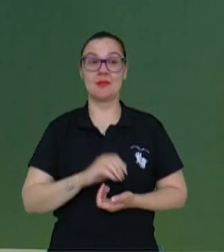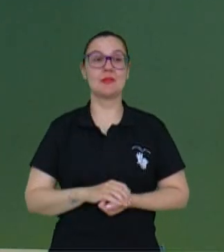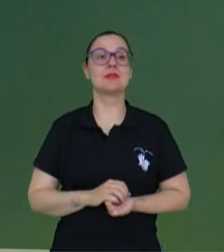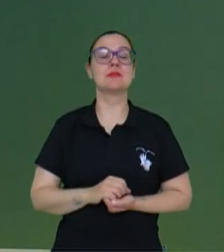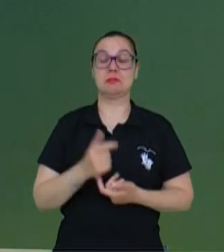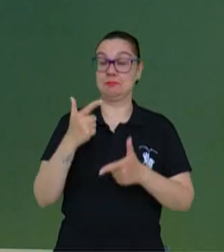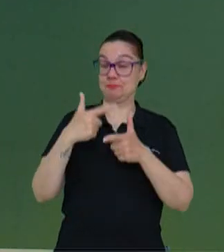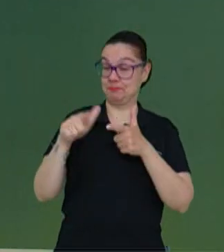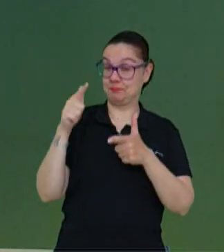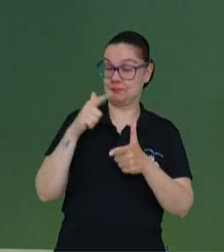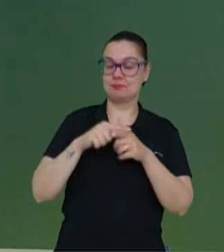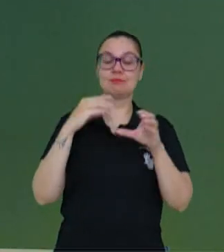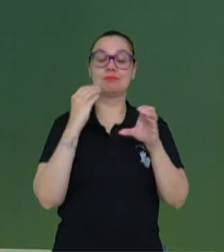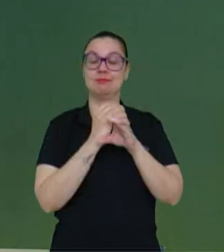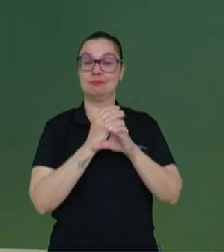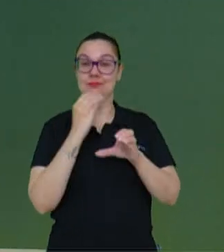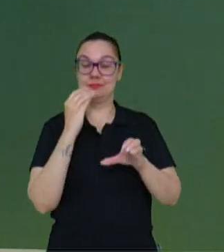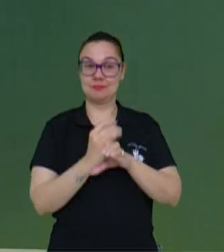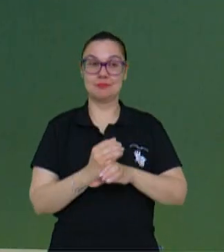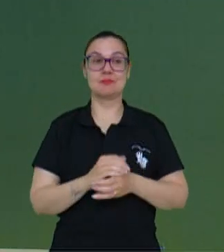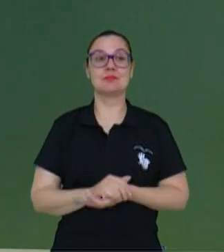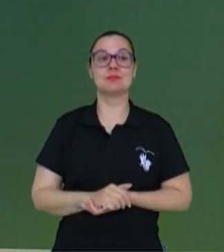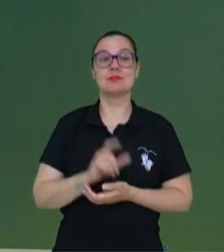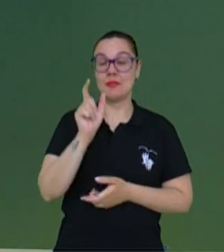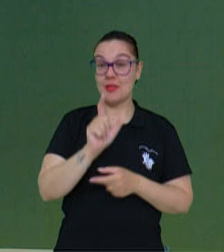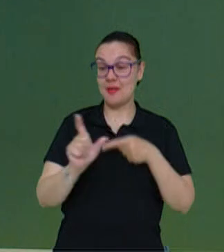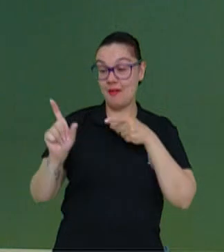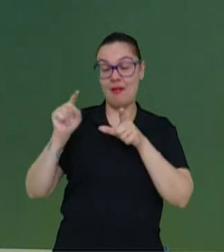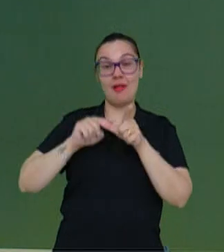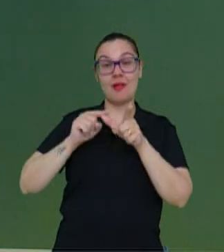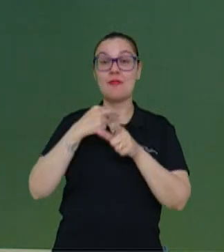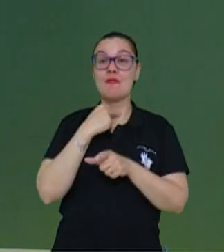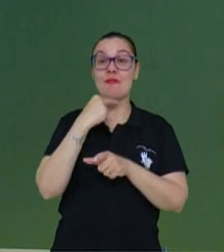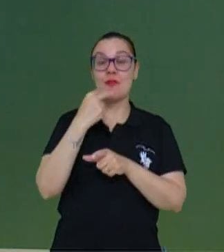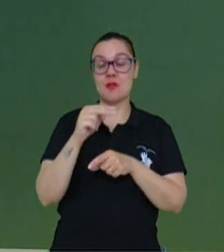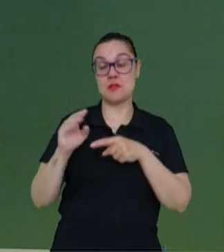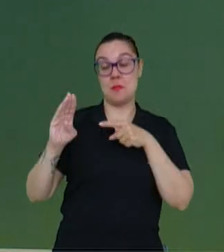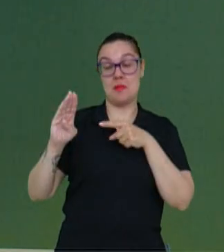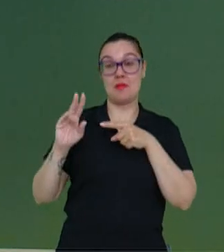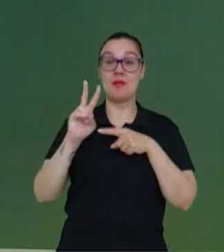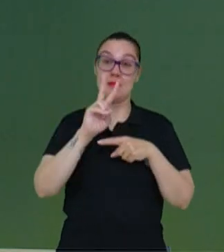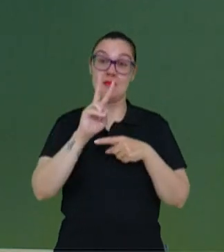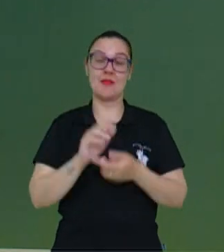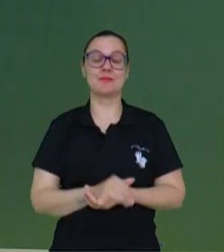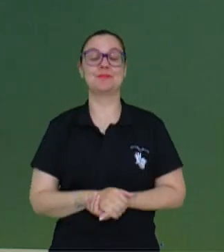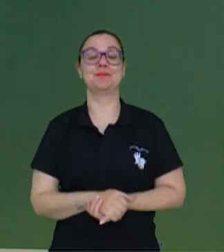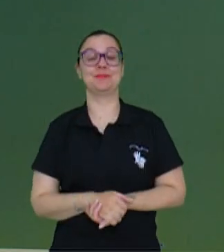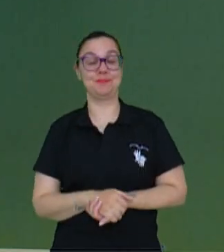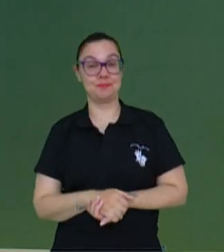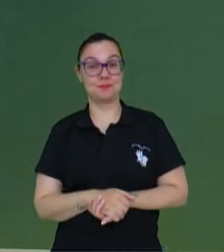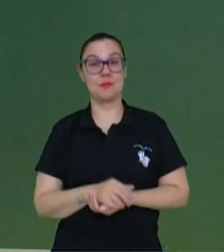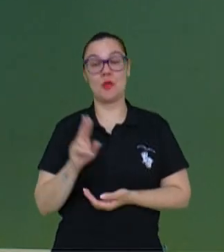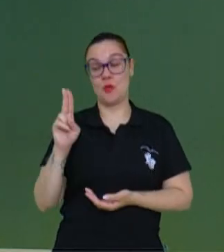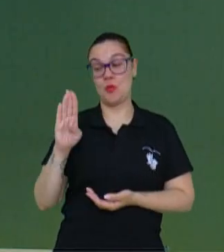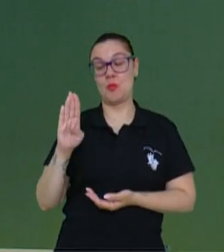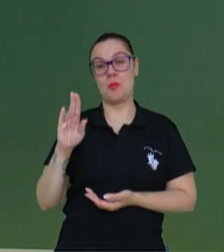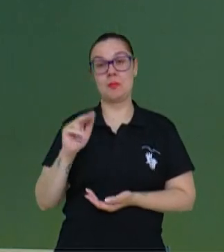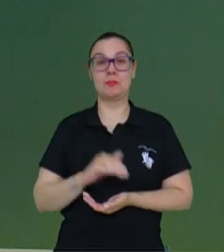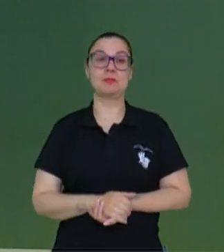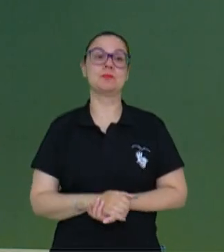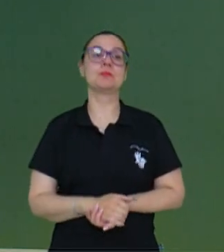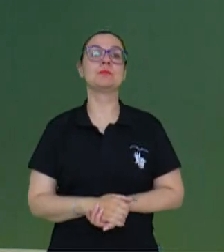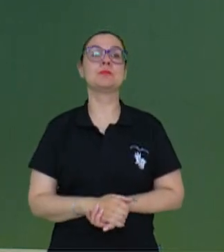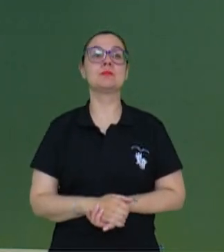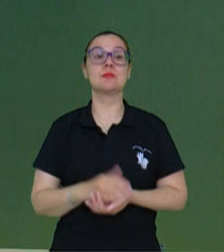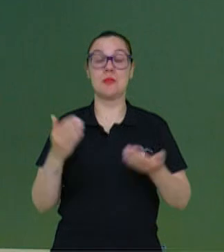Teve um problema de comunicação por causa do som da letra B e da letra V, ube em espanhol.